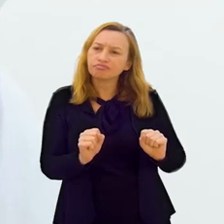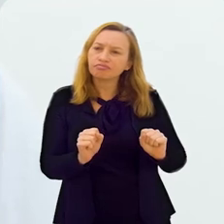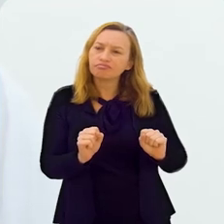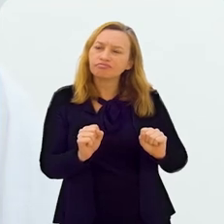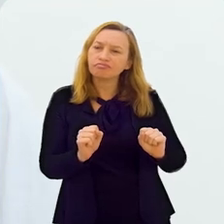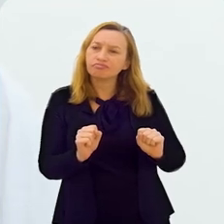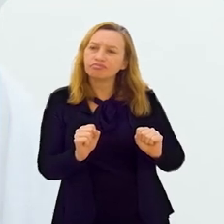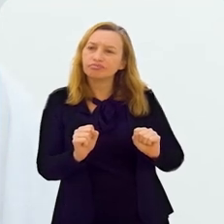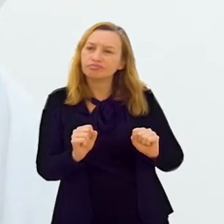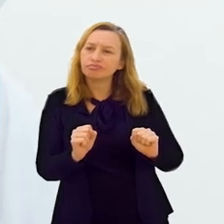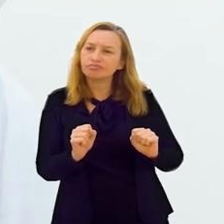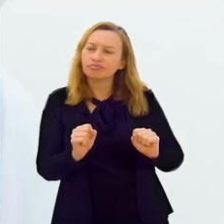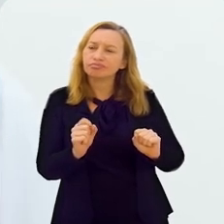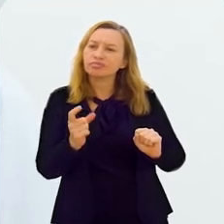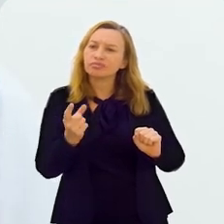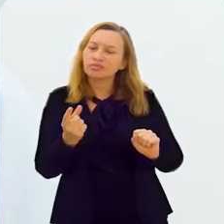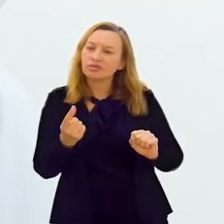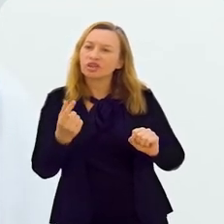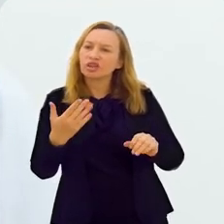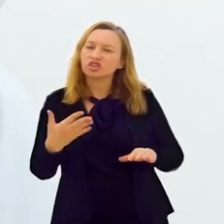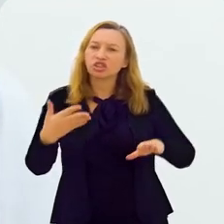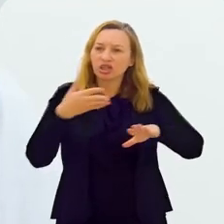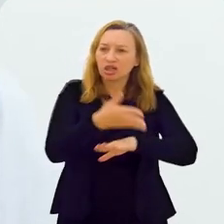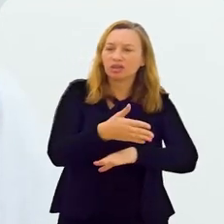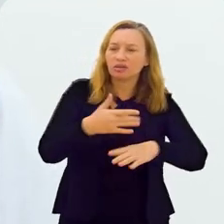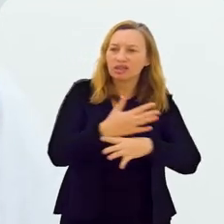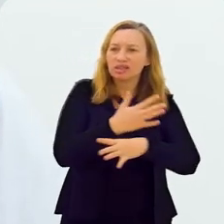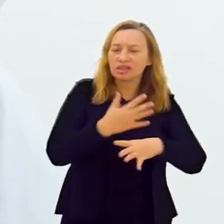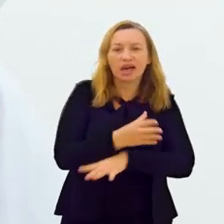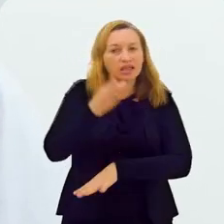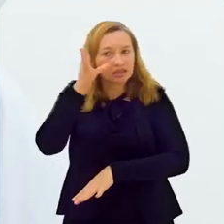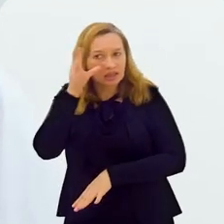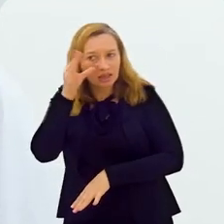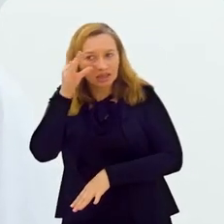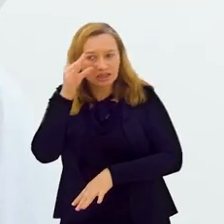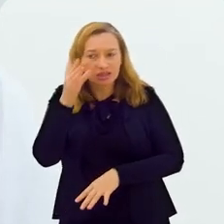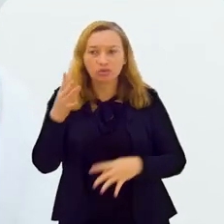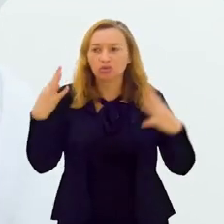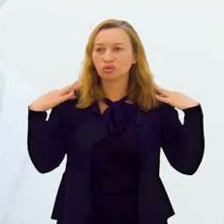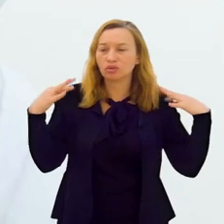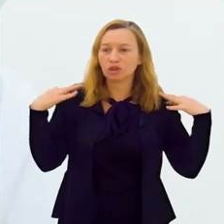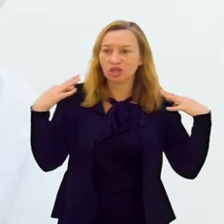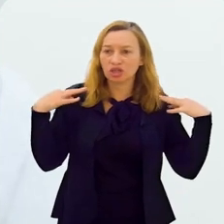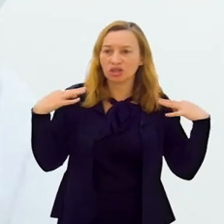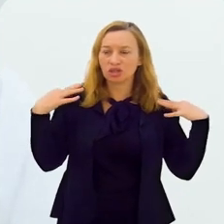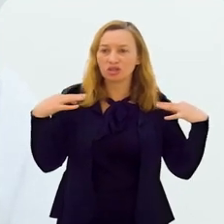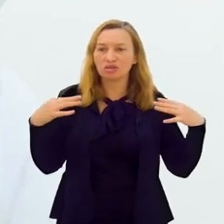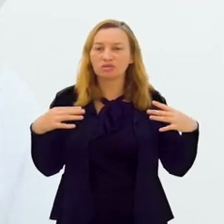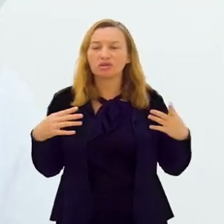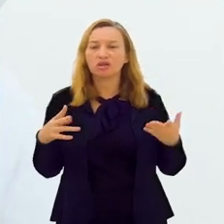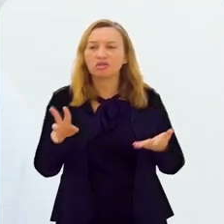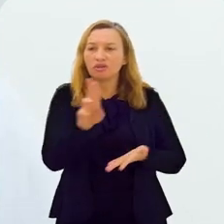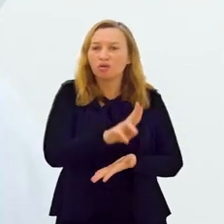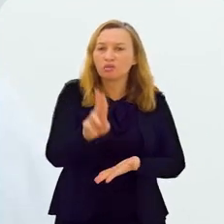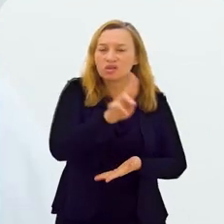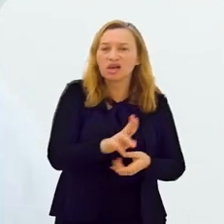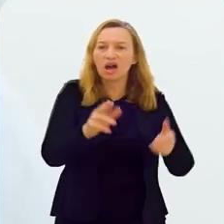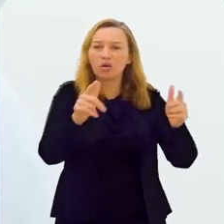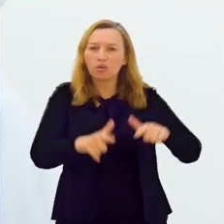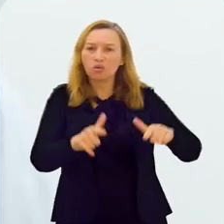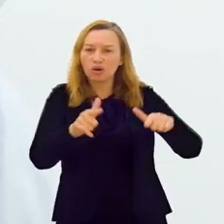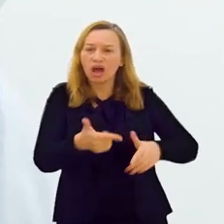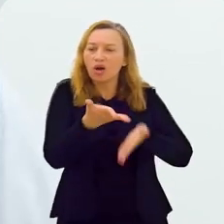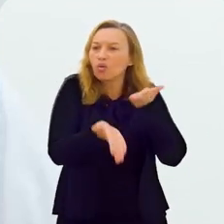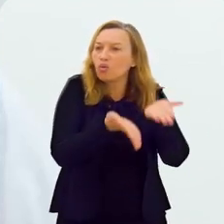gerar um recurso chegando à cidade muito interessante, desde que ele não seja um turismo que vá lá só